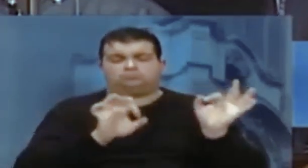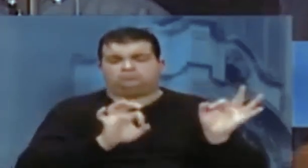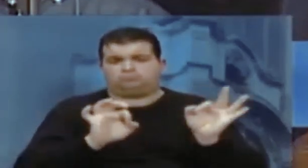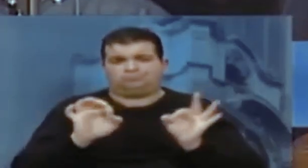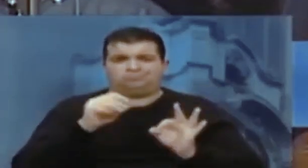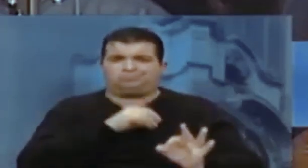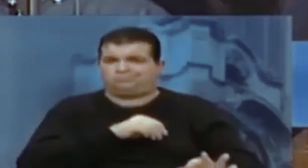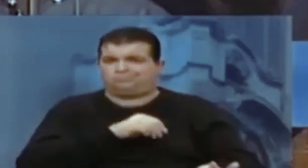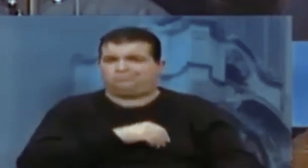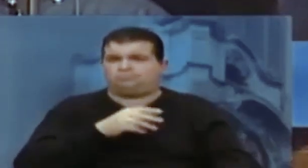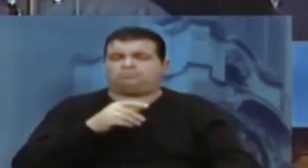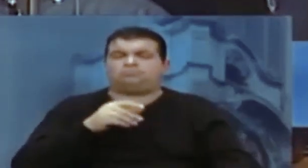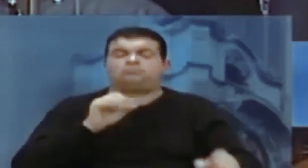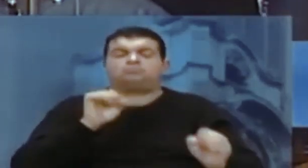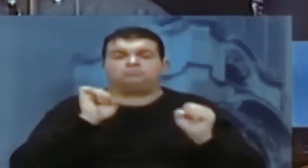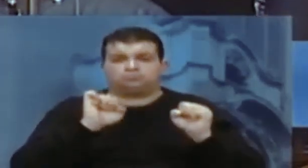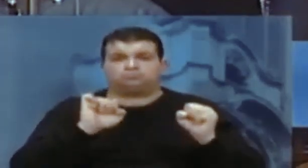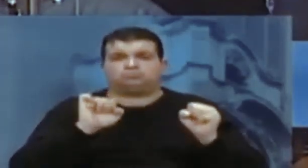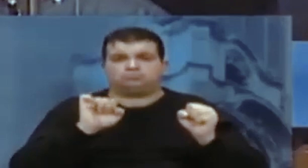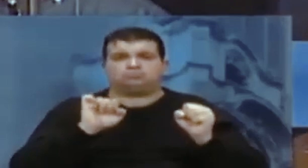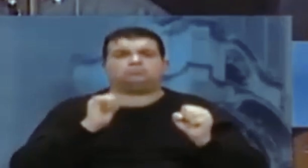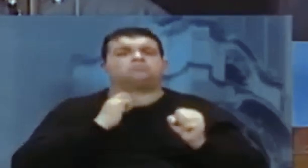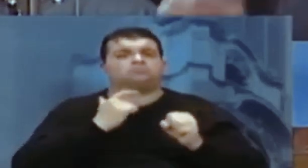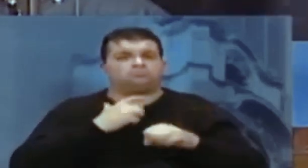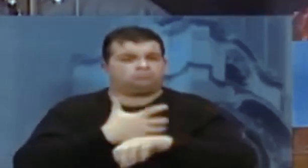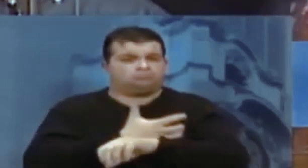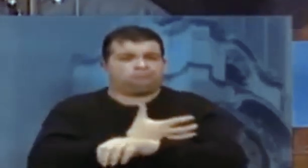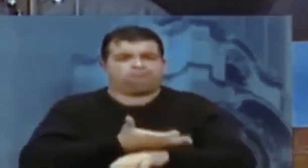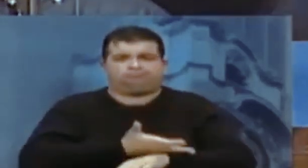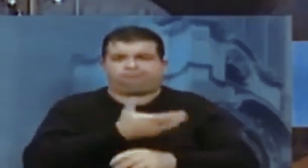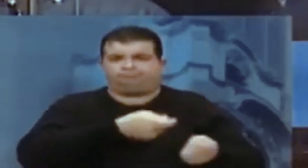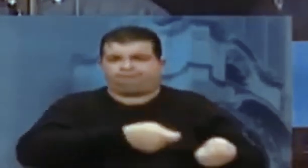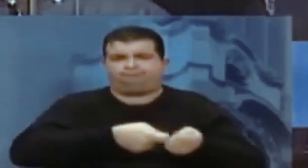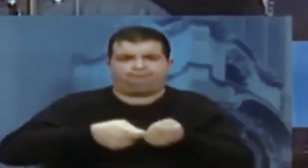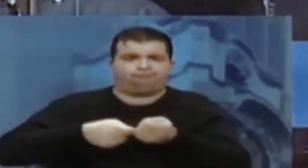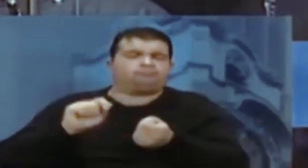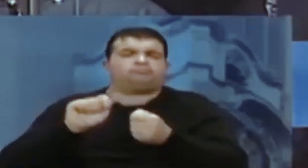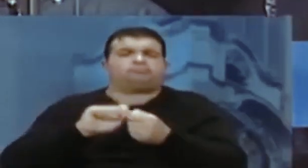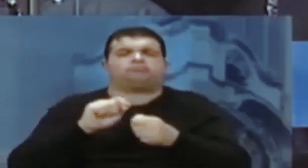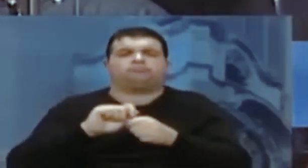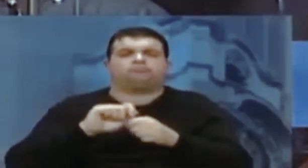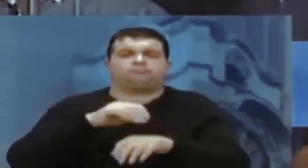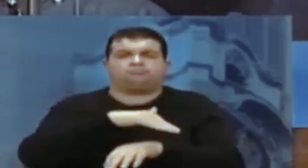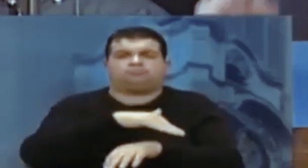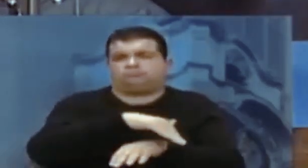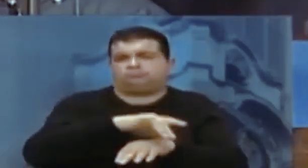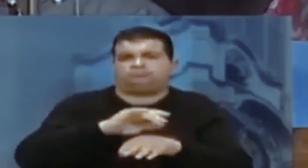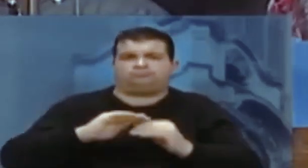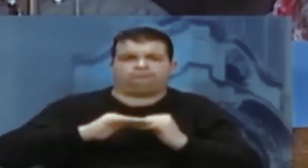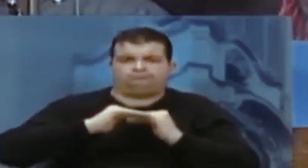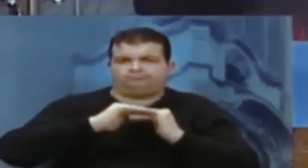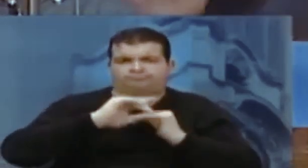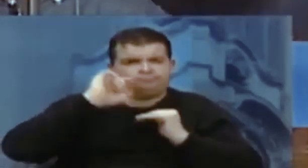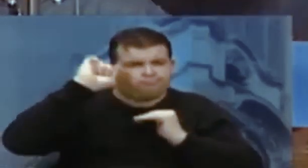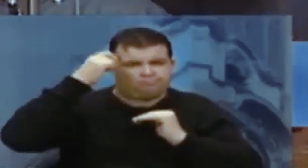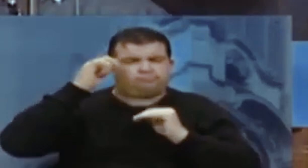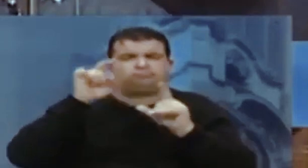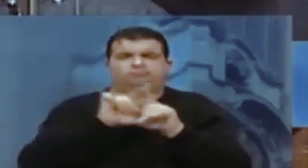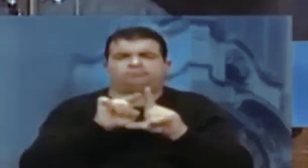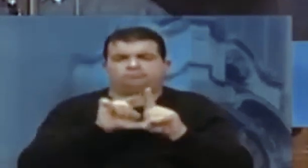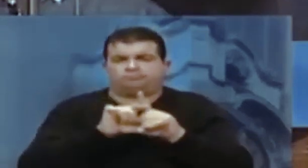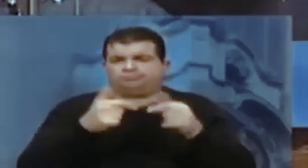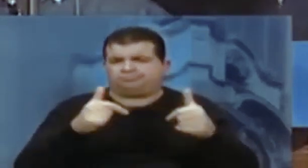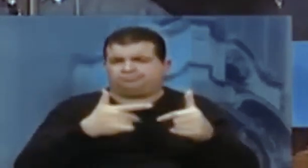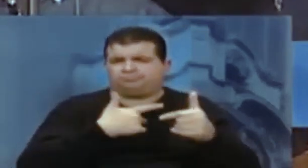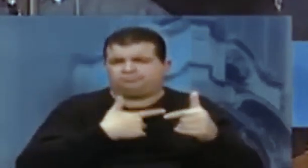dia, para que Porto Alegre possa ter capina, possa ter asfalto, possa ter serviços básicos, possa atender a toda a